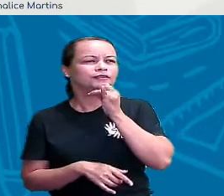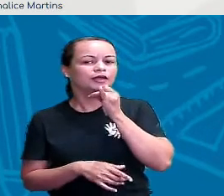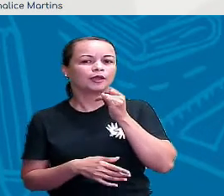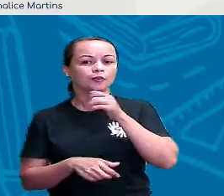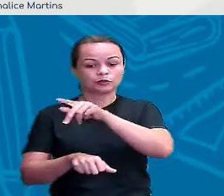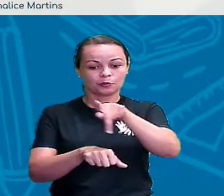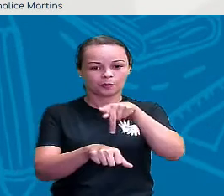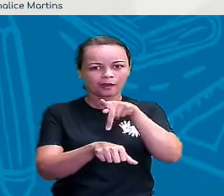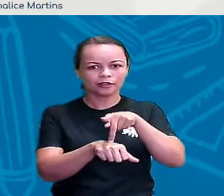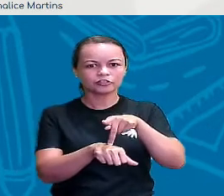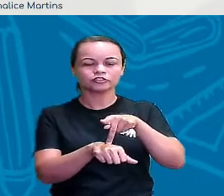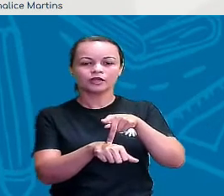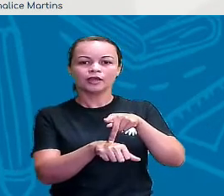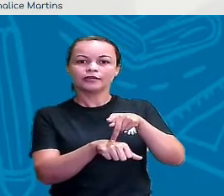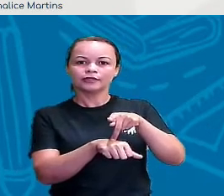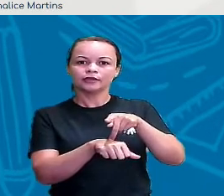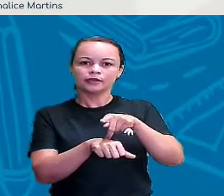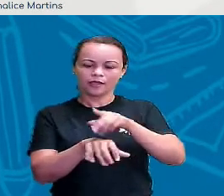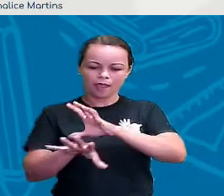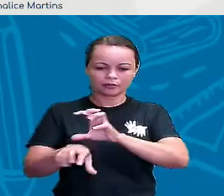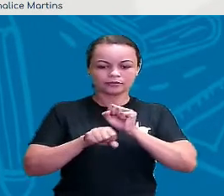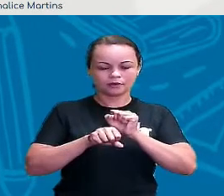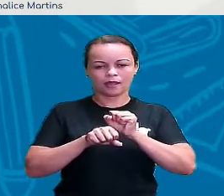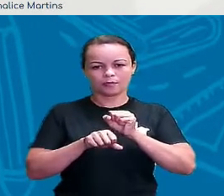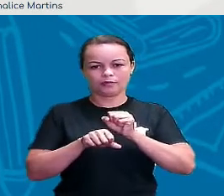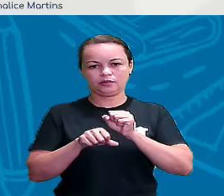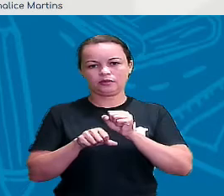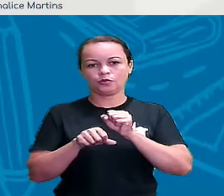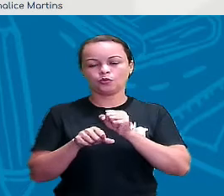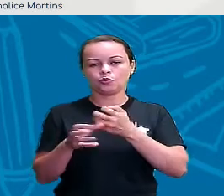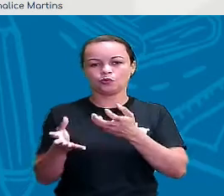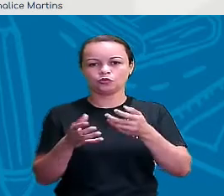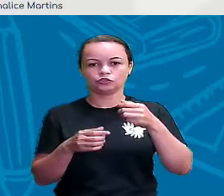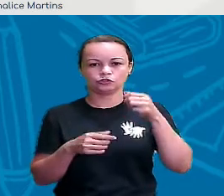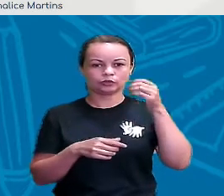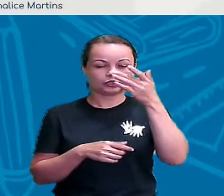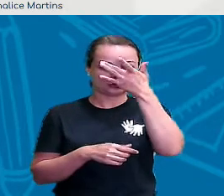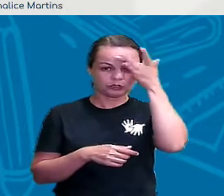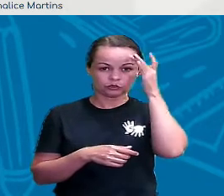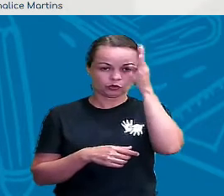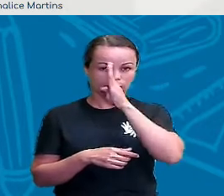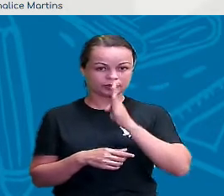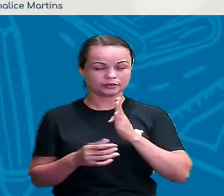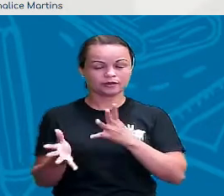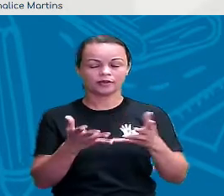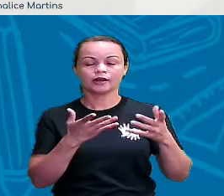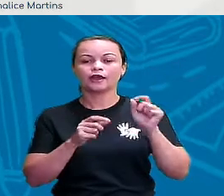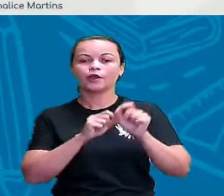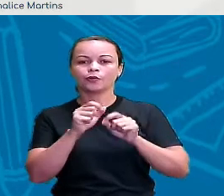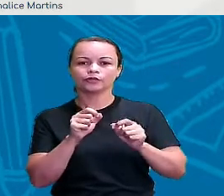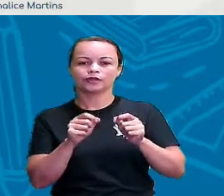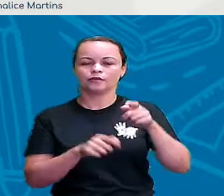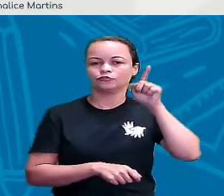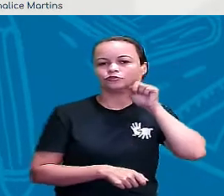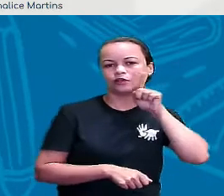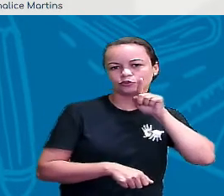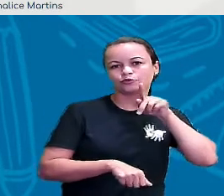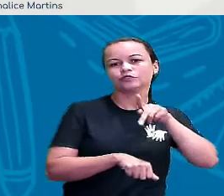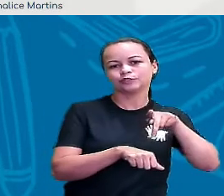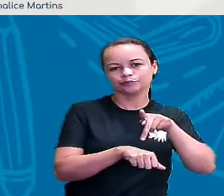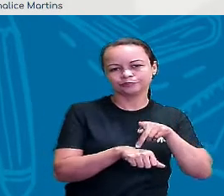país, né, que mais recebe brasileiros são os Estados Unidos. Tanto que, em